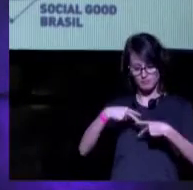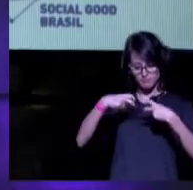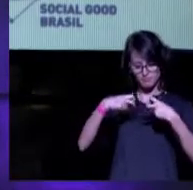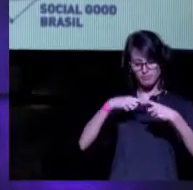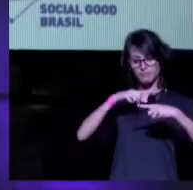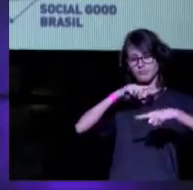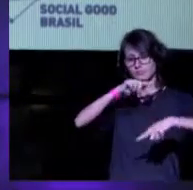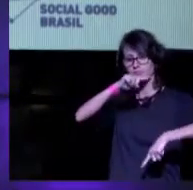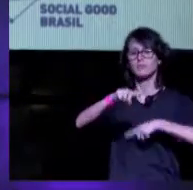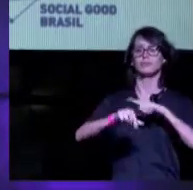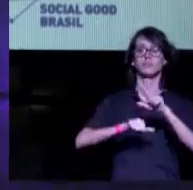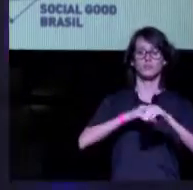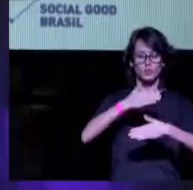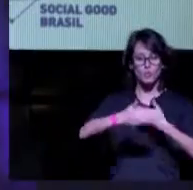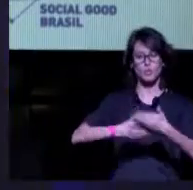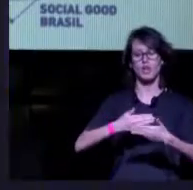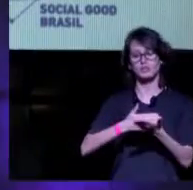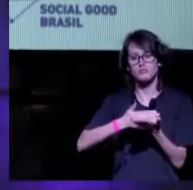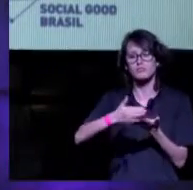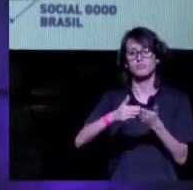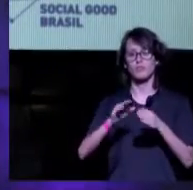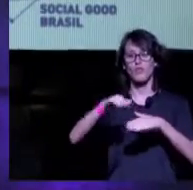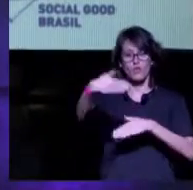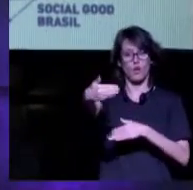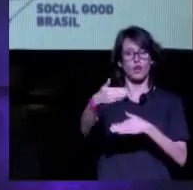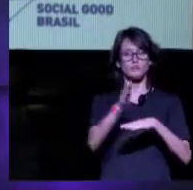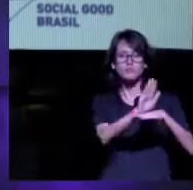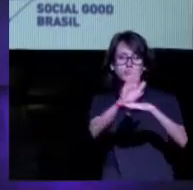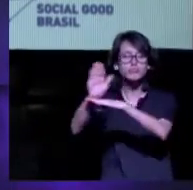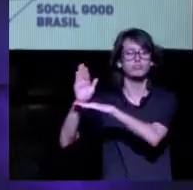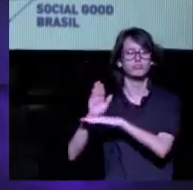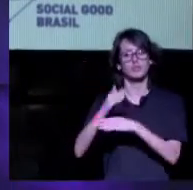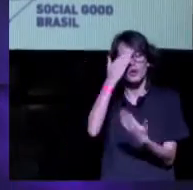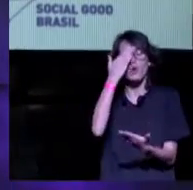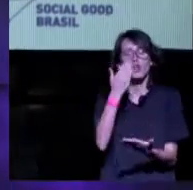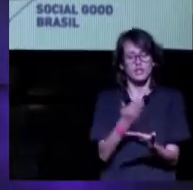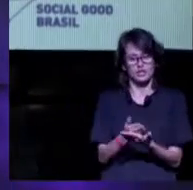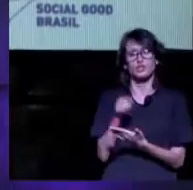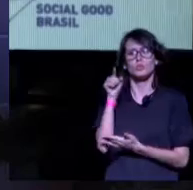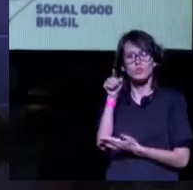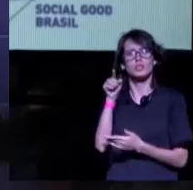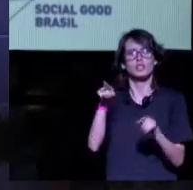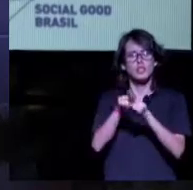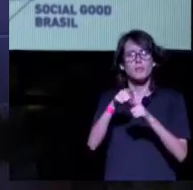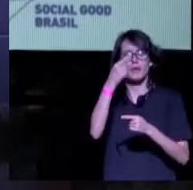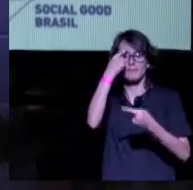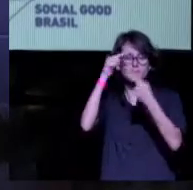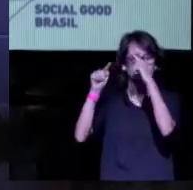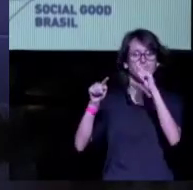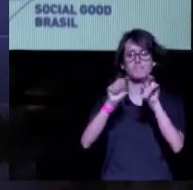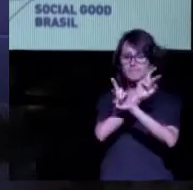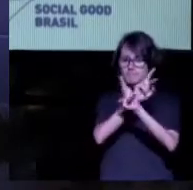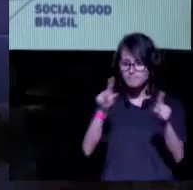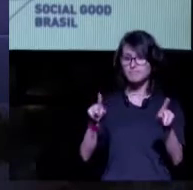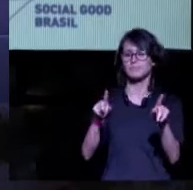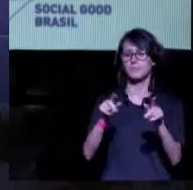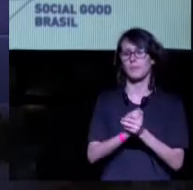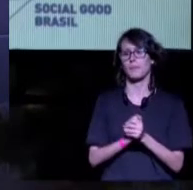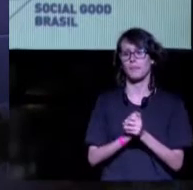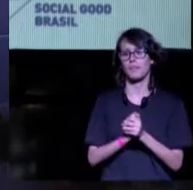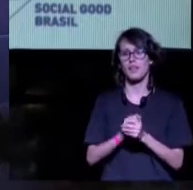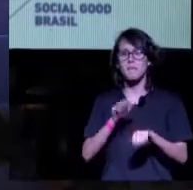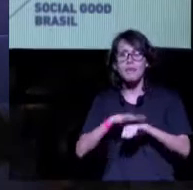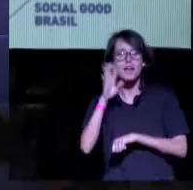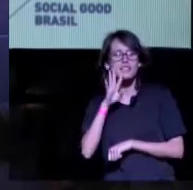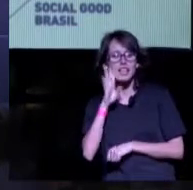substância muito original e eu acredito que o efeito uma inovação muito mais original muito mais